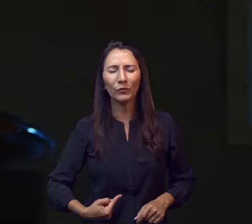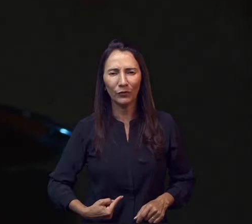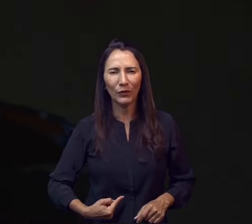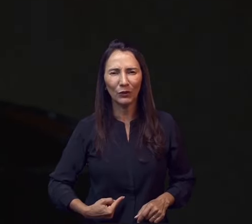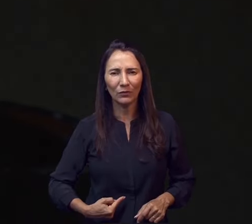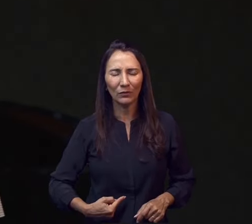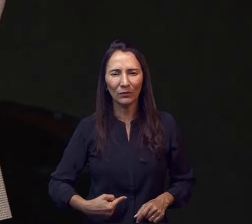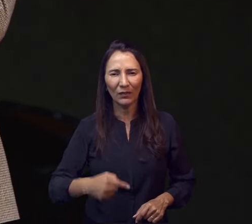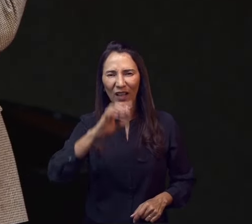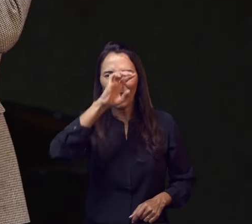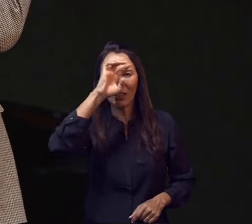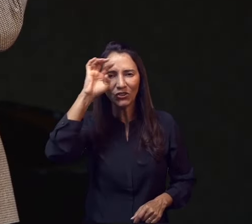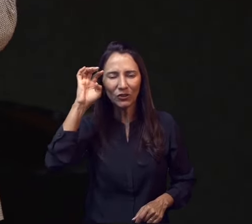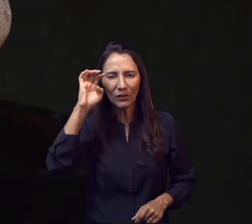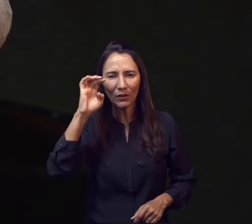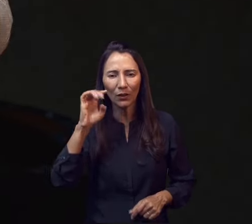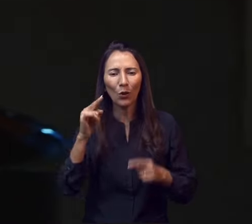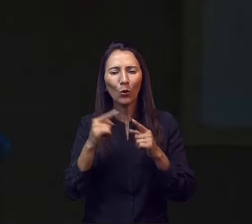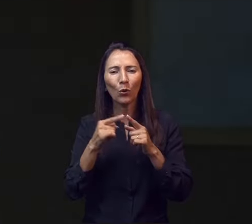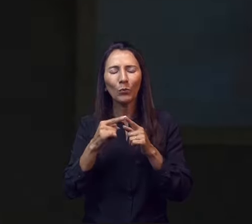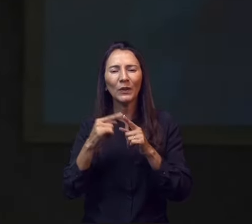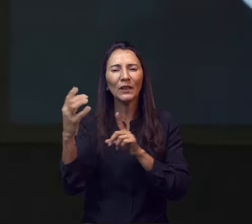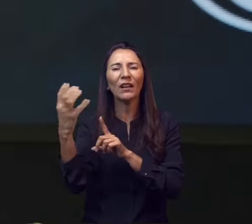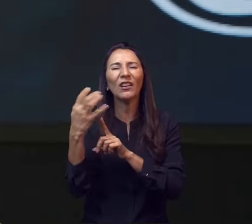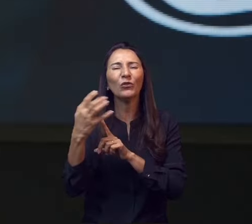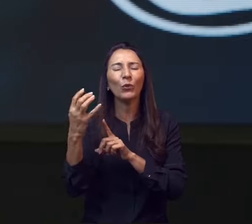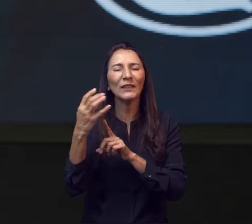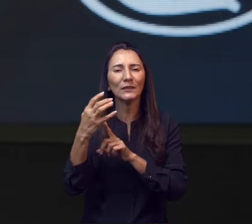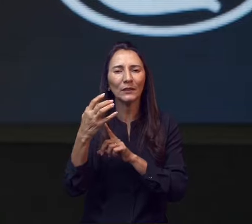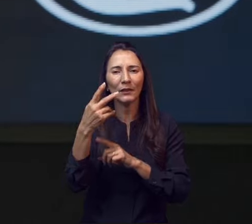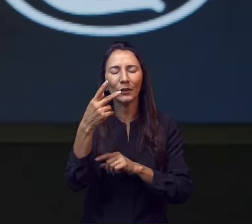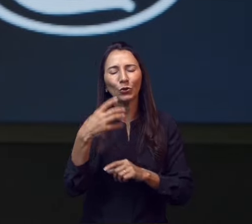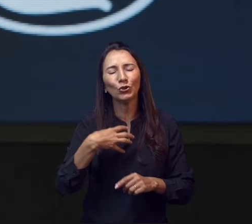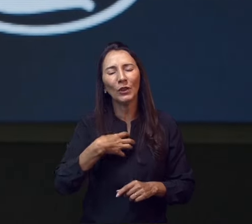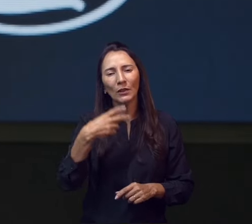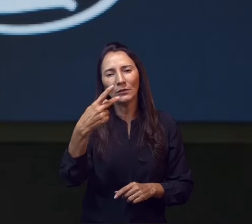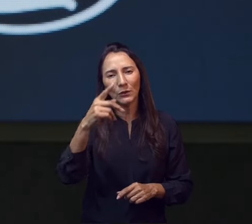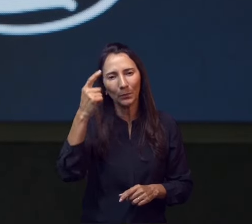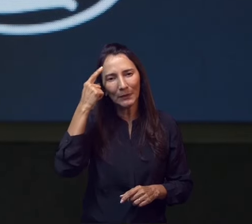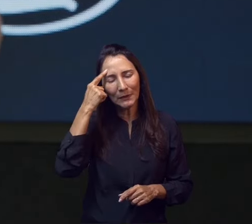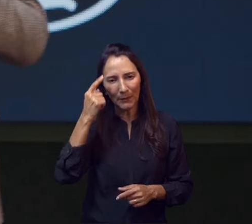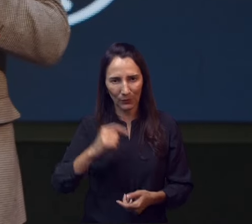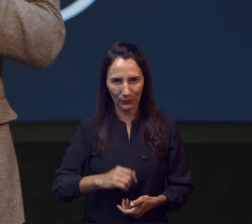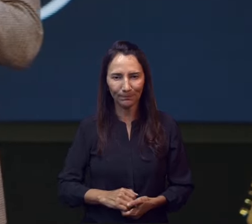pensa um outro elemento que determina a maneira que você pensa